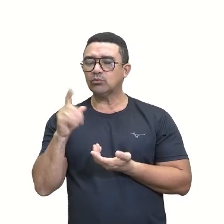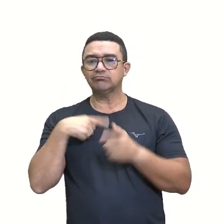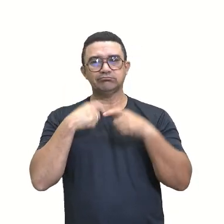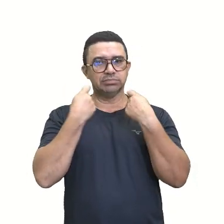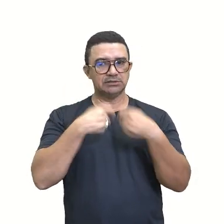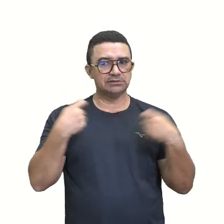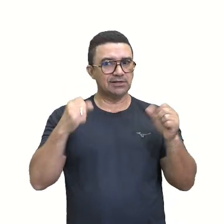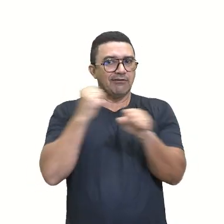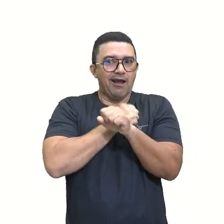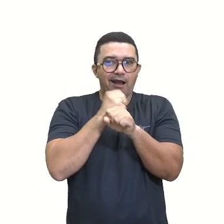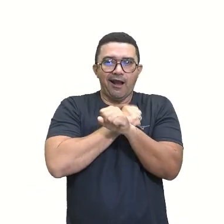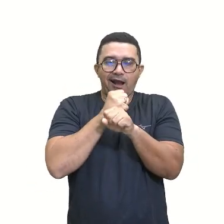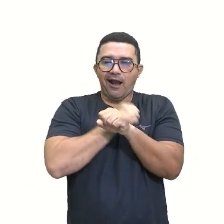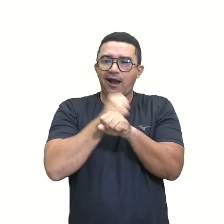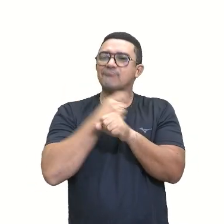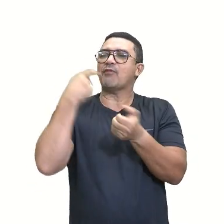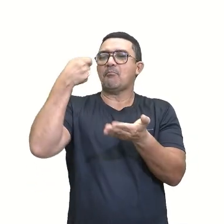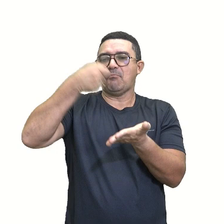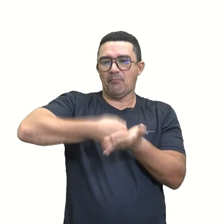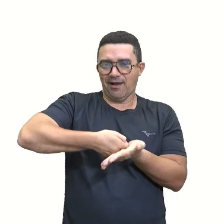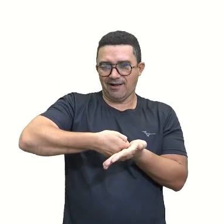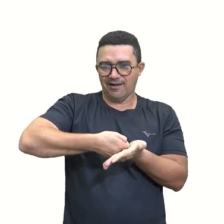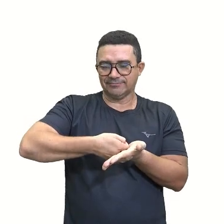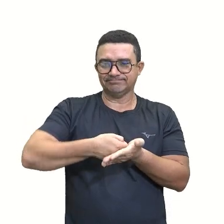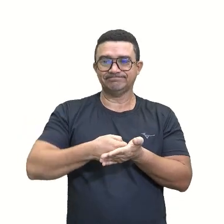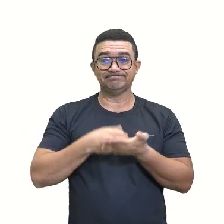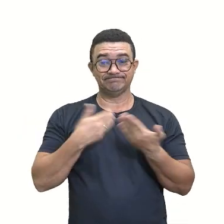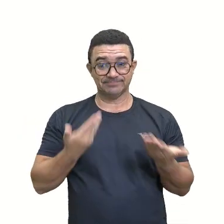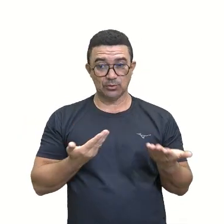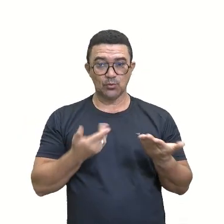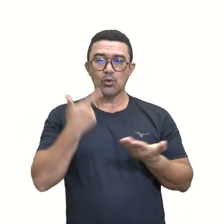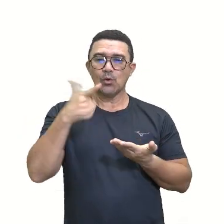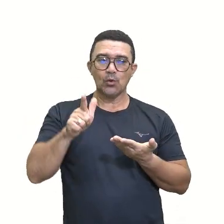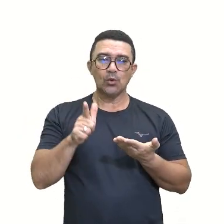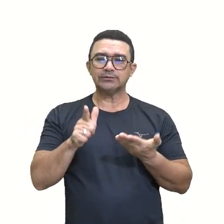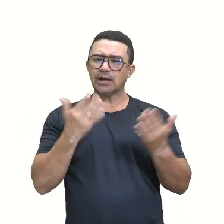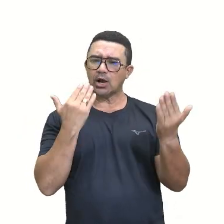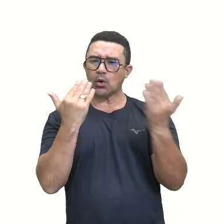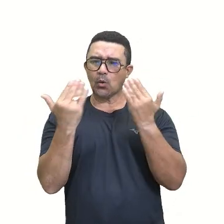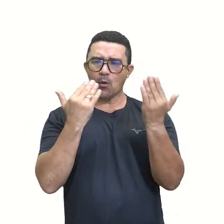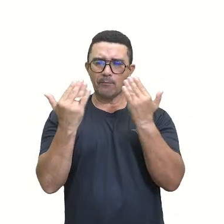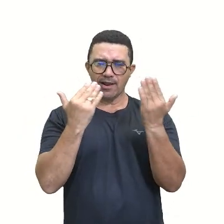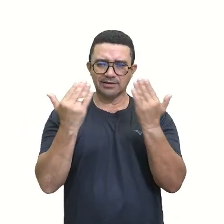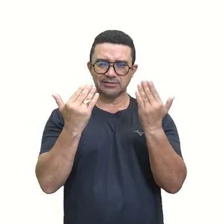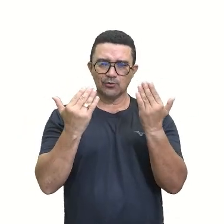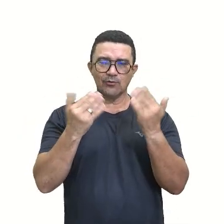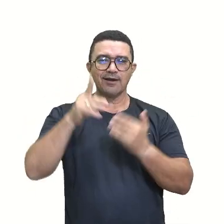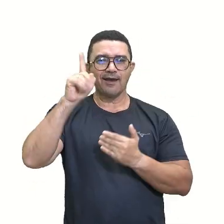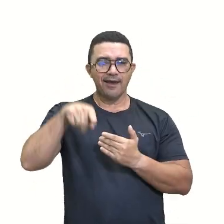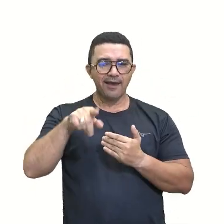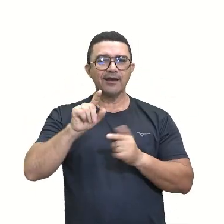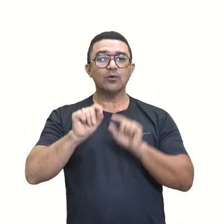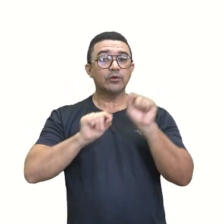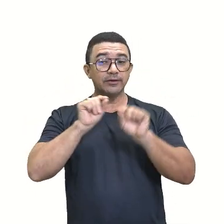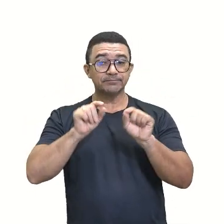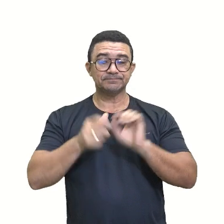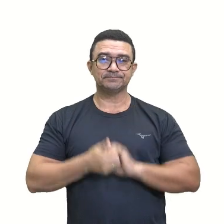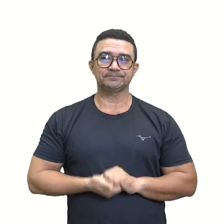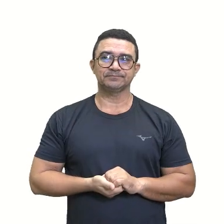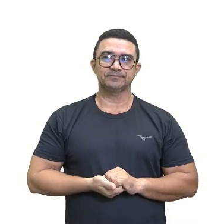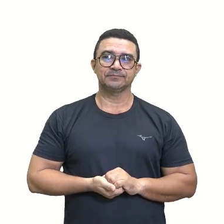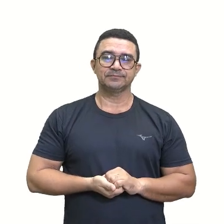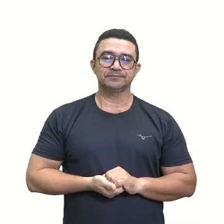muitos anos. E nós temos uma outra comparação também, que é uma comparação aí que